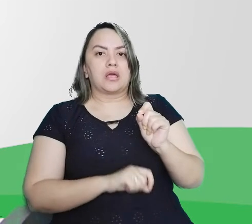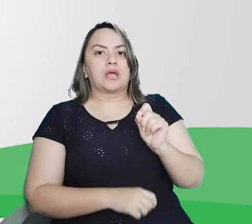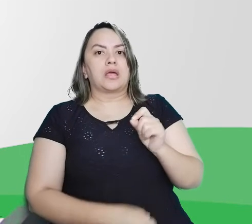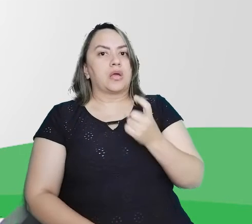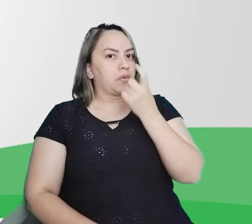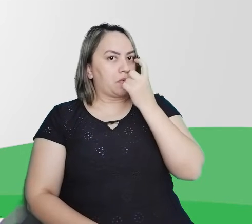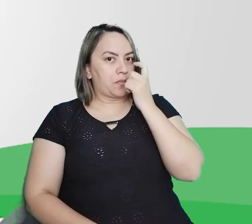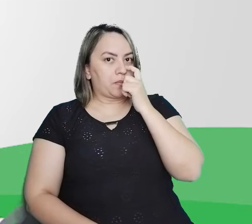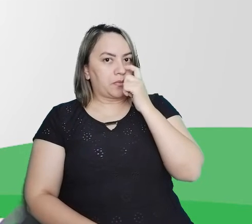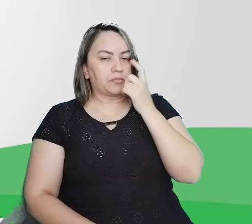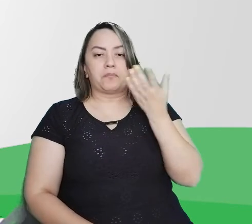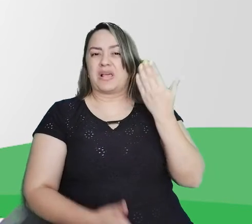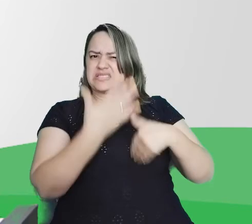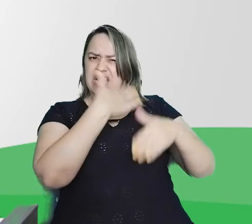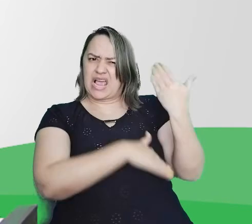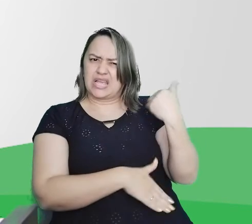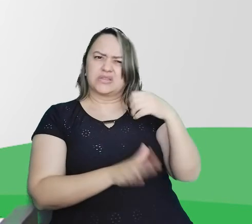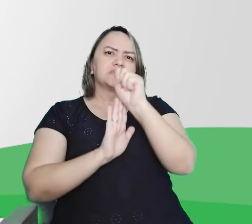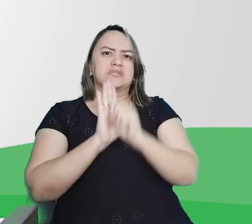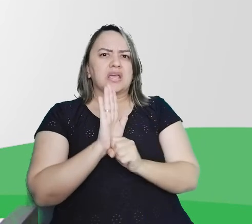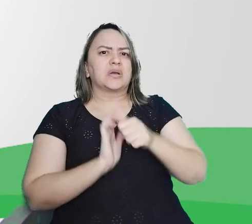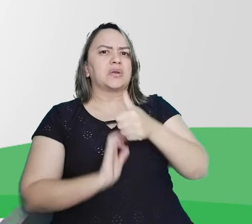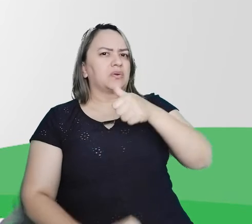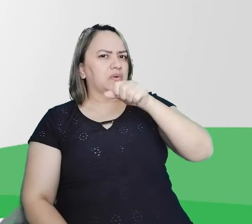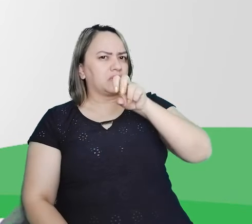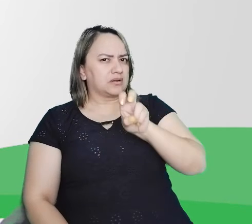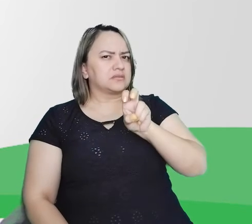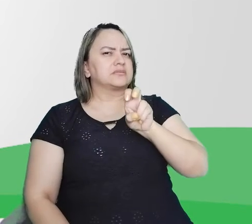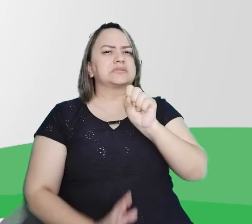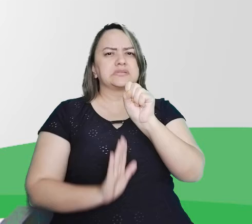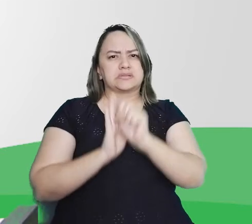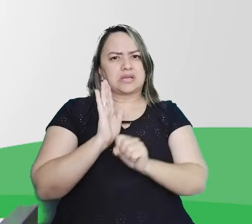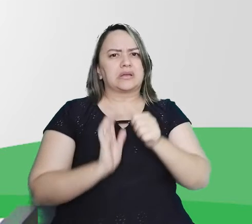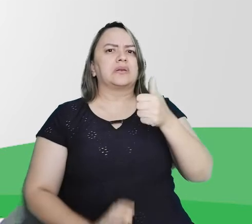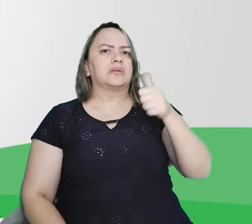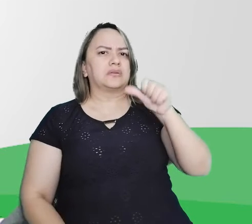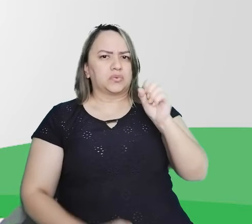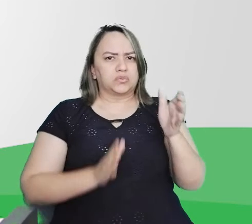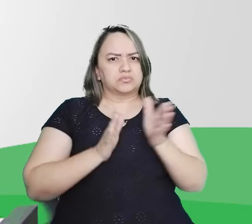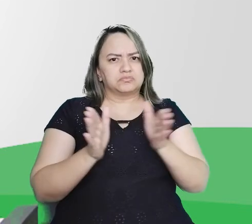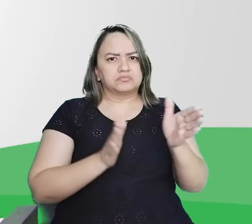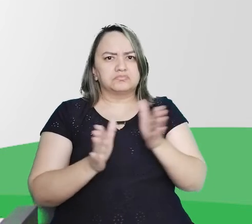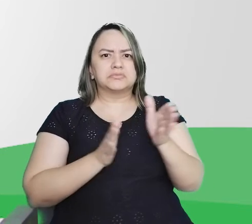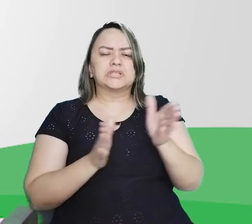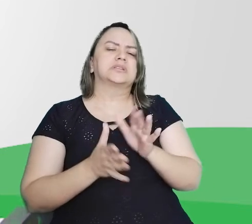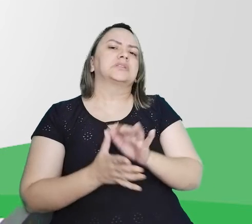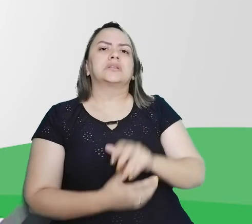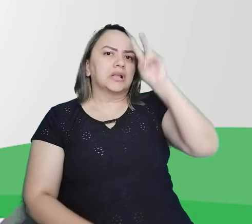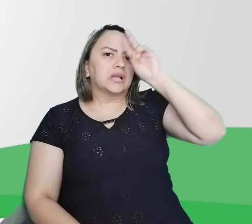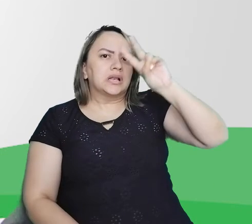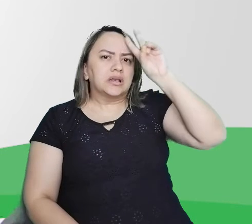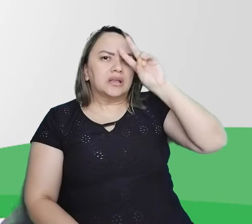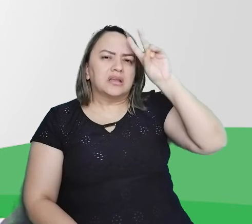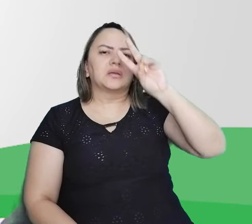século XV e o século XVIII. Esse sistema está presente até no nosso cotidiano, naquilo que nem